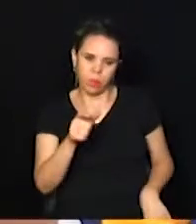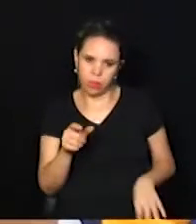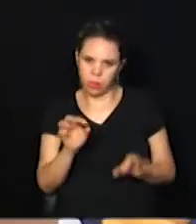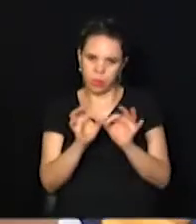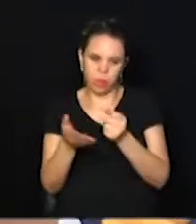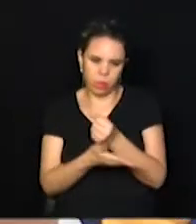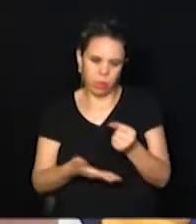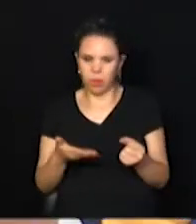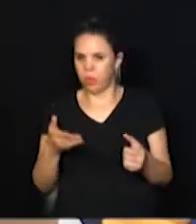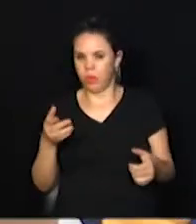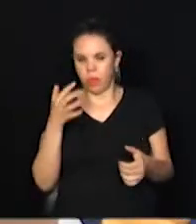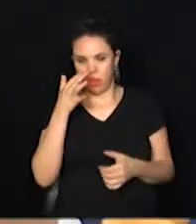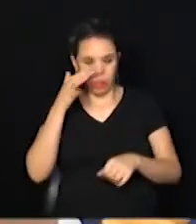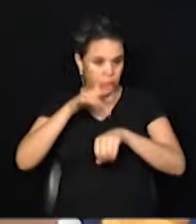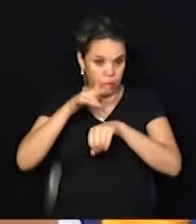é escandaloso.